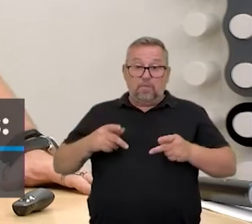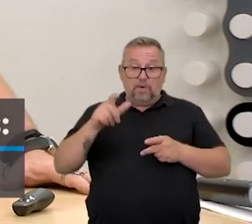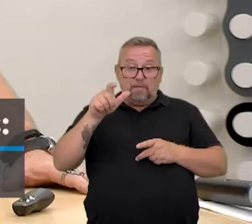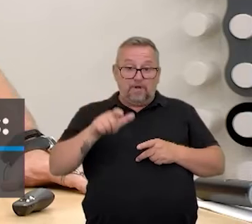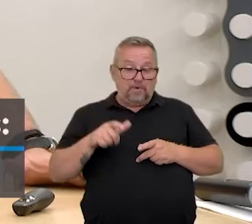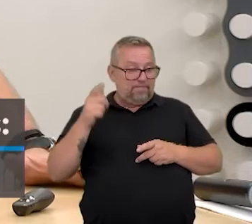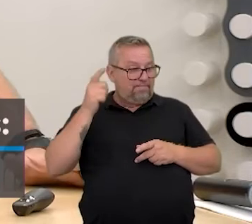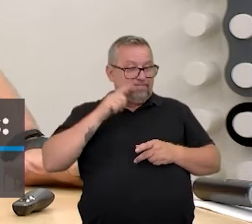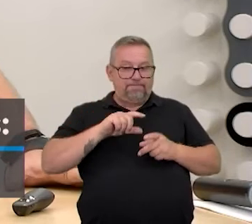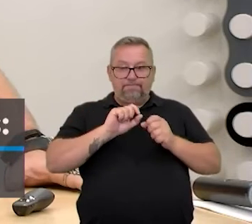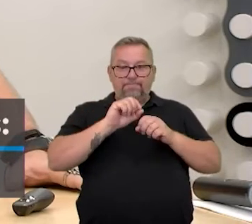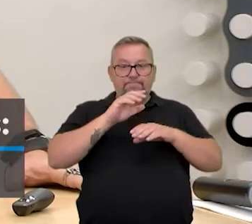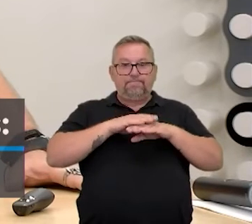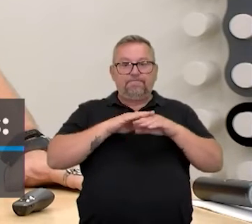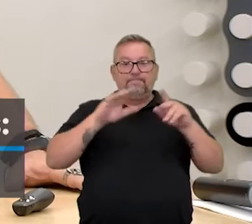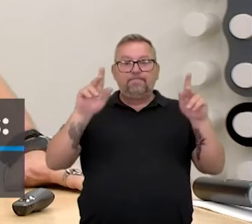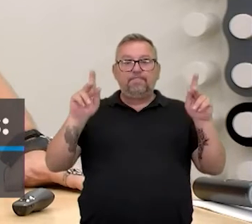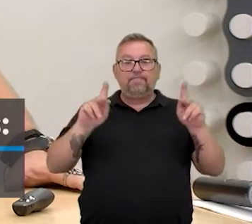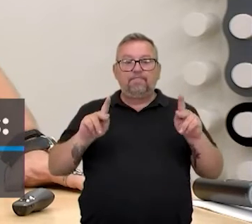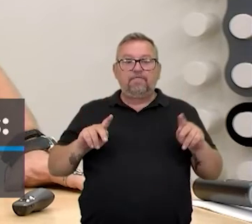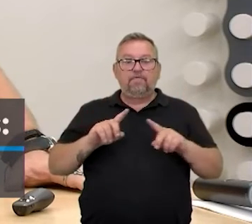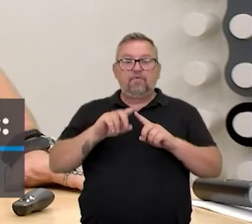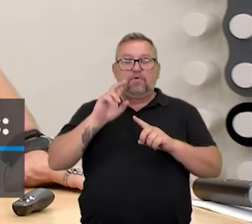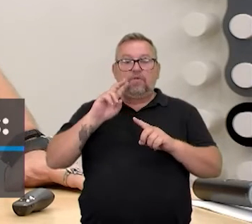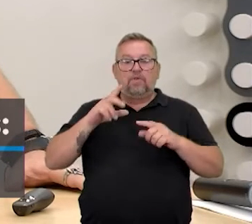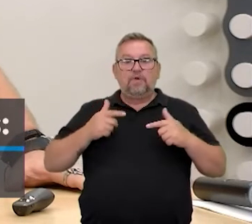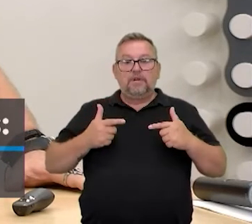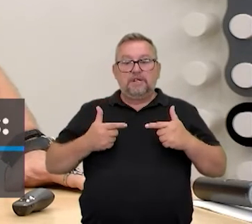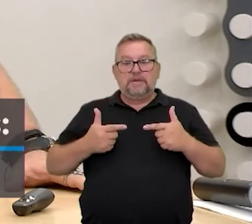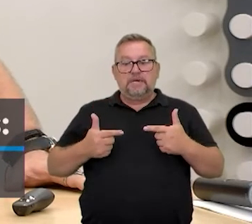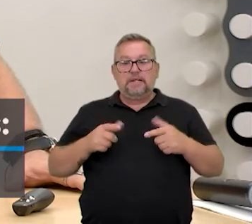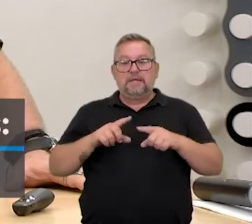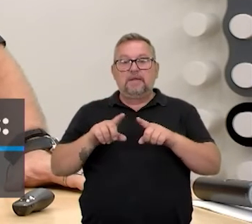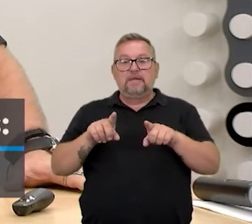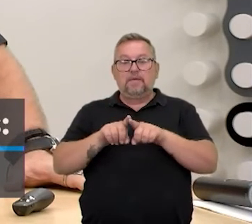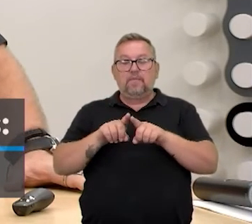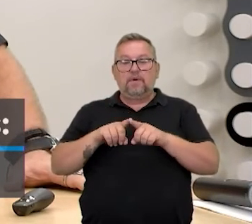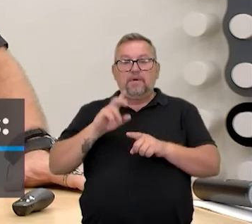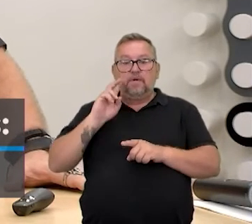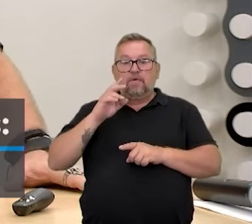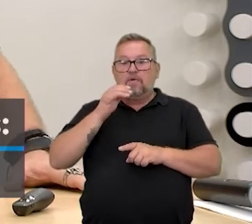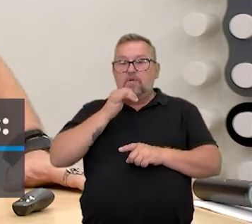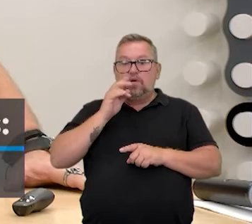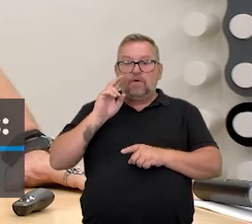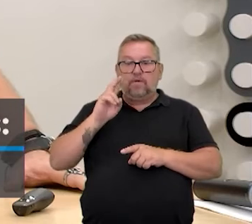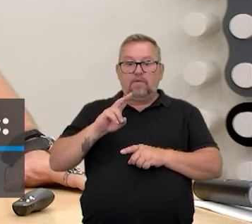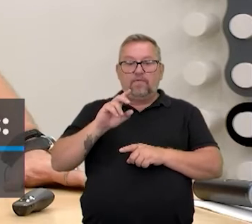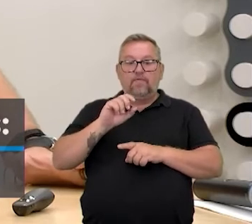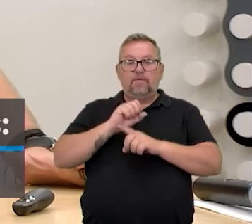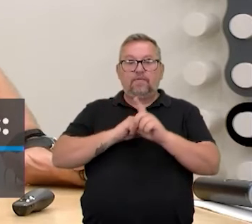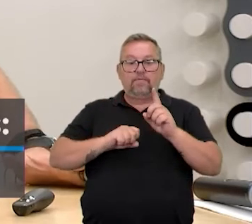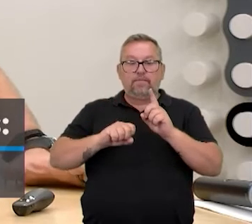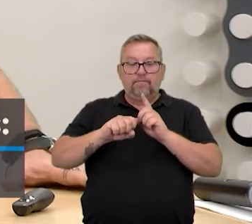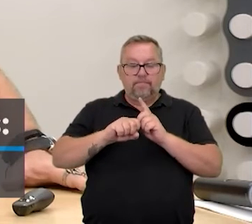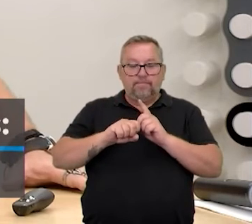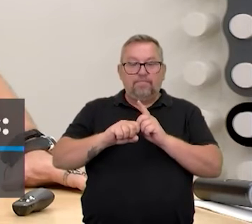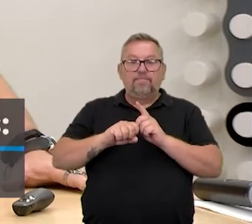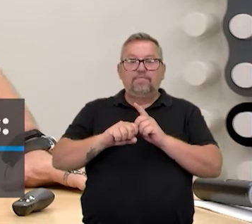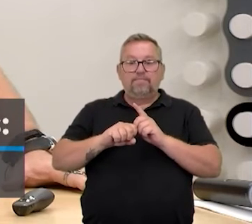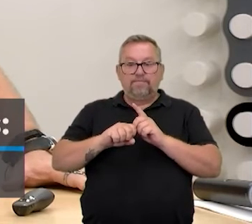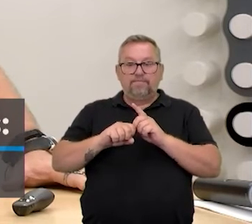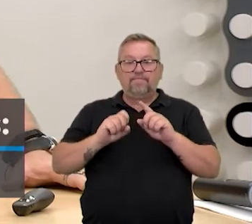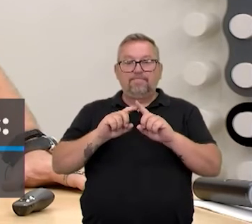as pazes, né? Tá aí os exemplos aí das guerras, né, e de outros exemplos que a gente tem aí na nossa sociedade, né? Então,